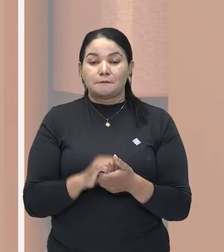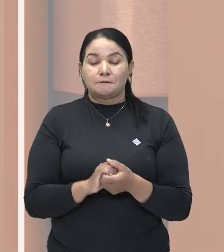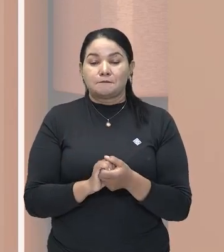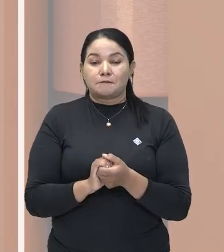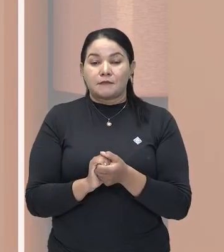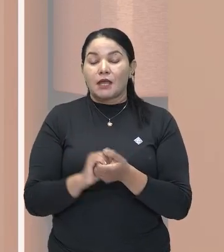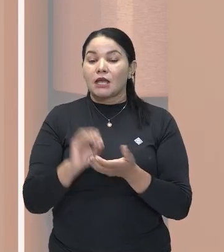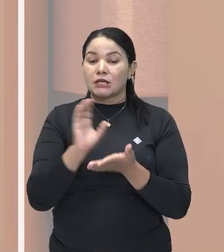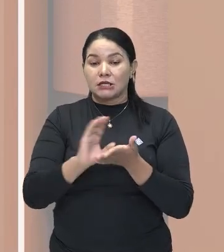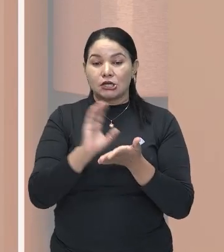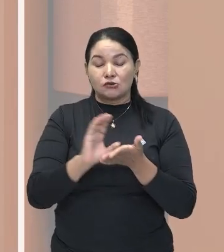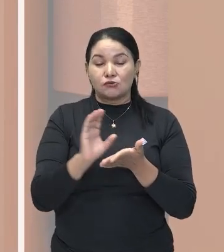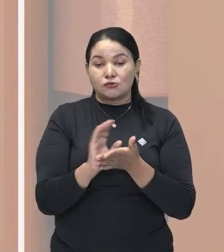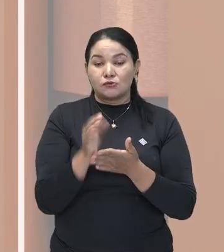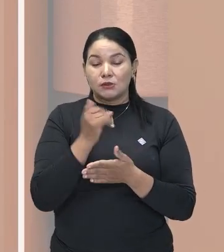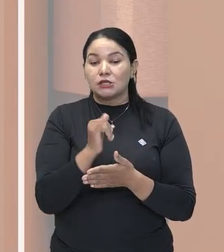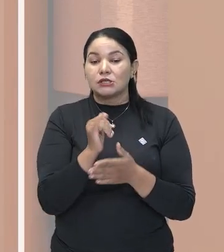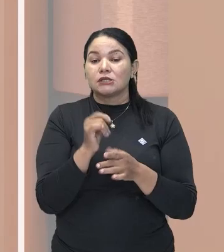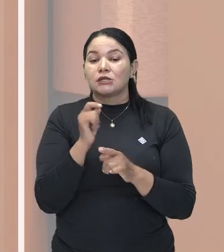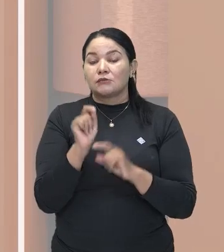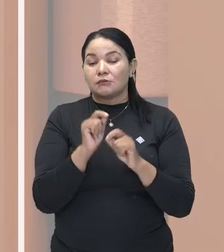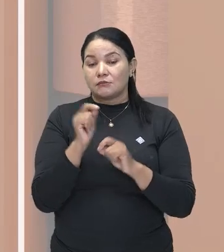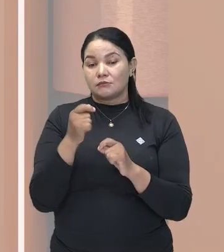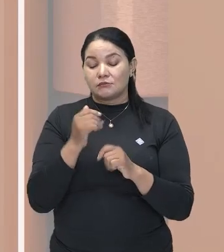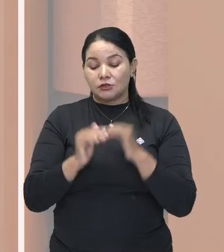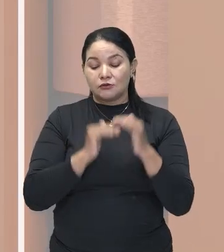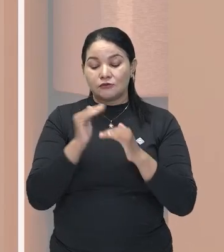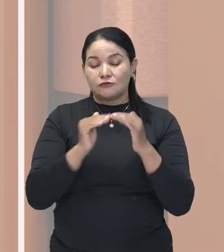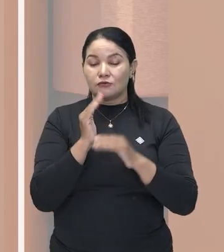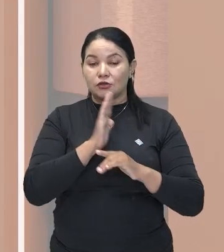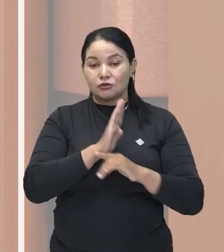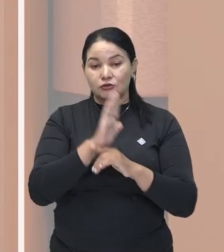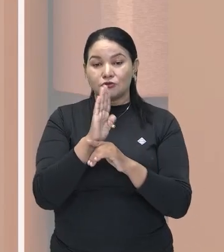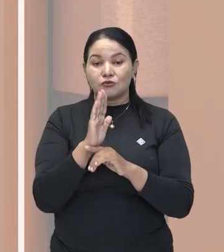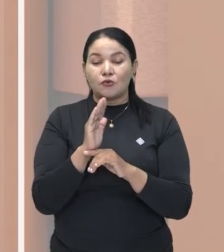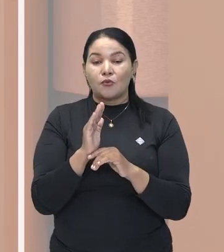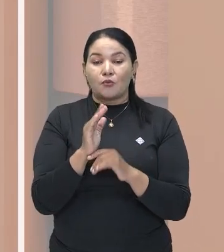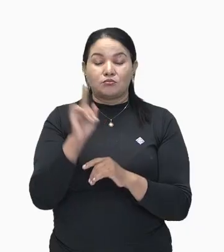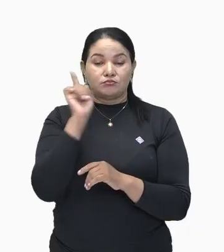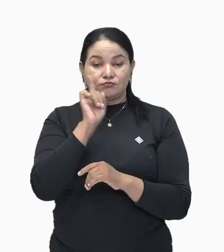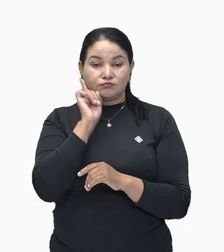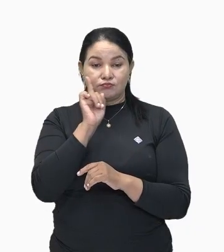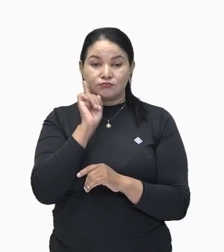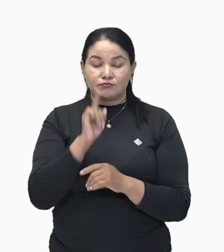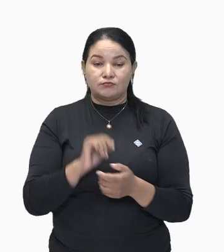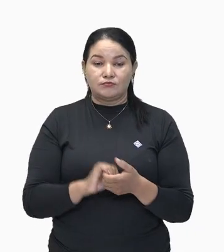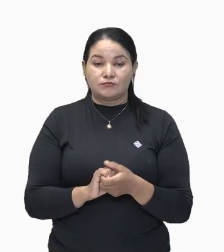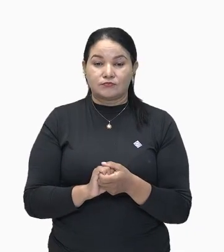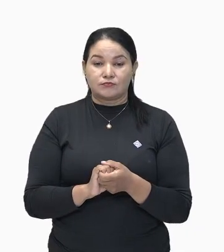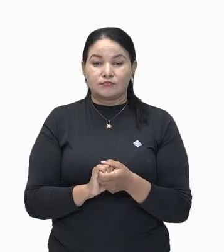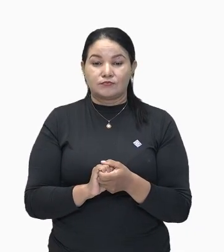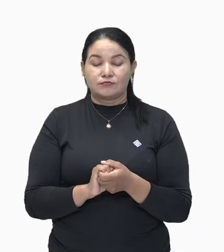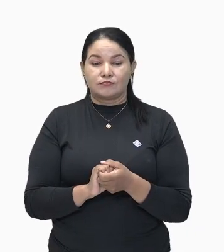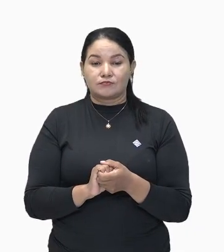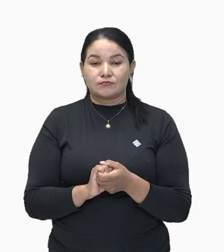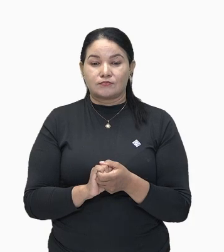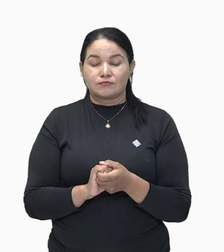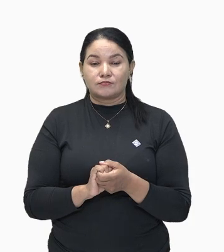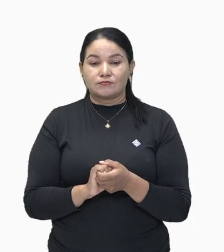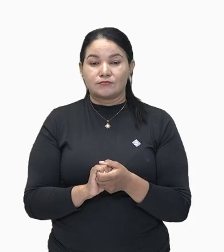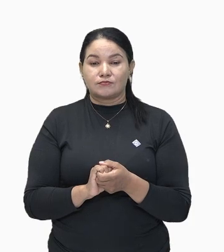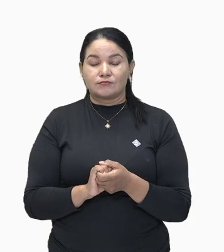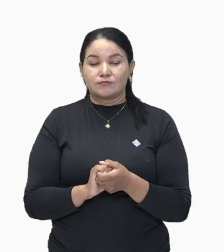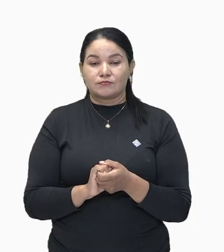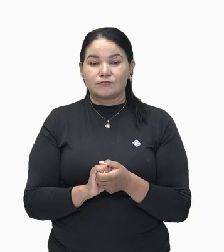energéticos que acabam ajudando muito o desenvolvimento econômico dos Estados Unidos, tá? Então, a gente vai analisar,